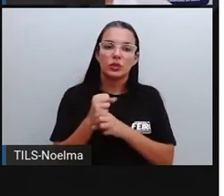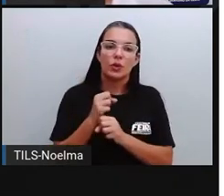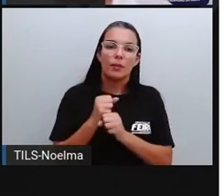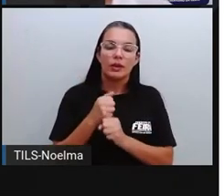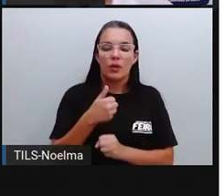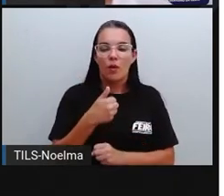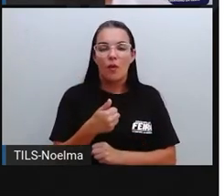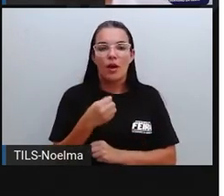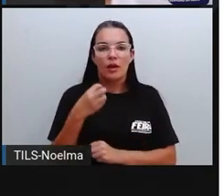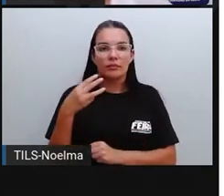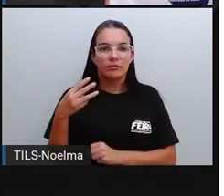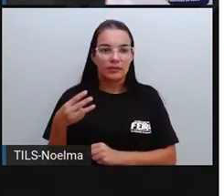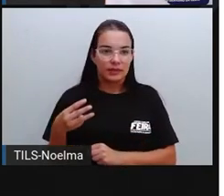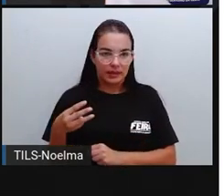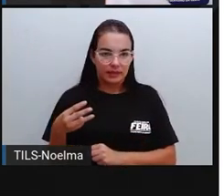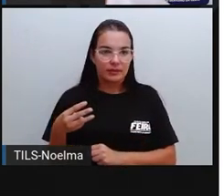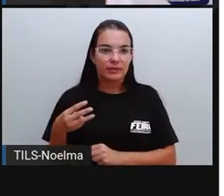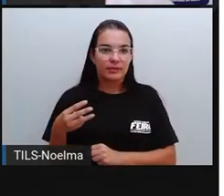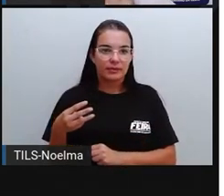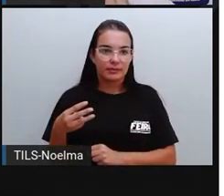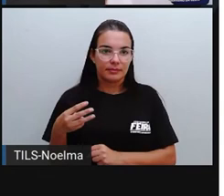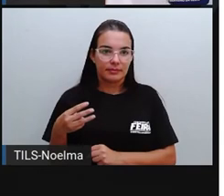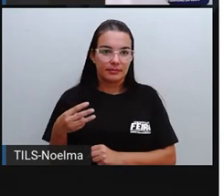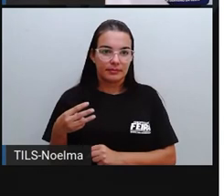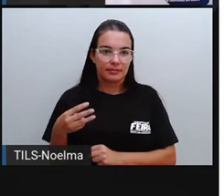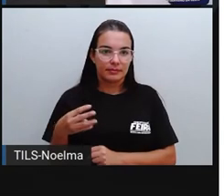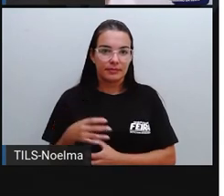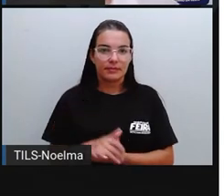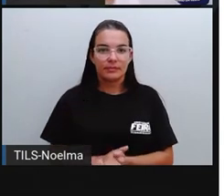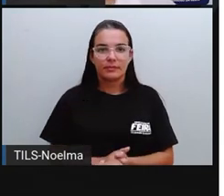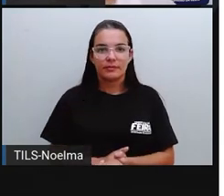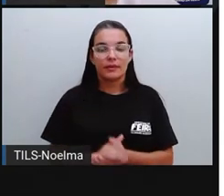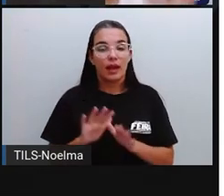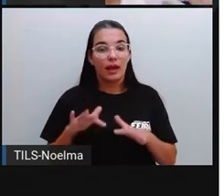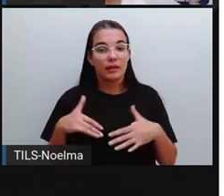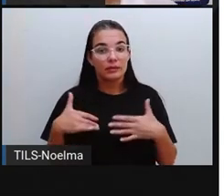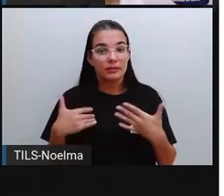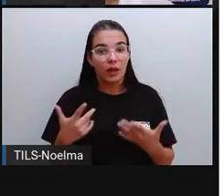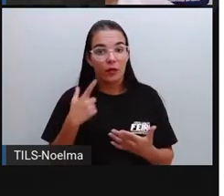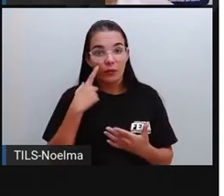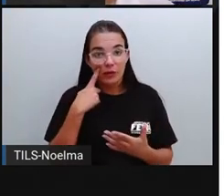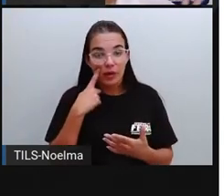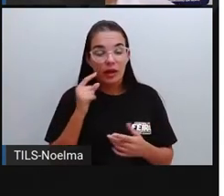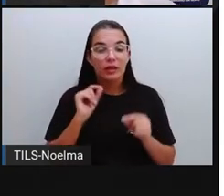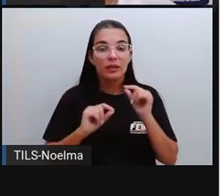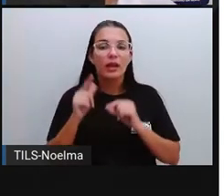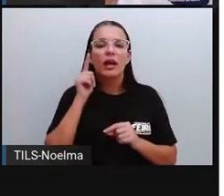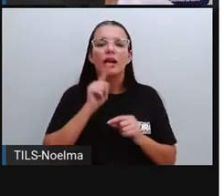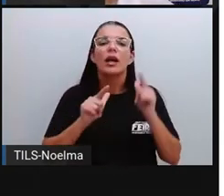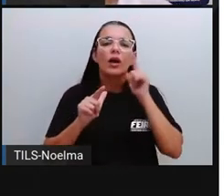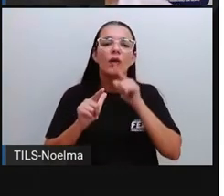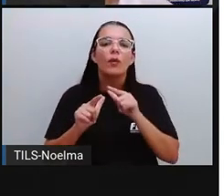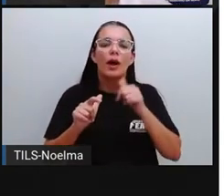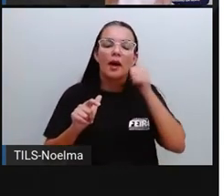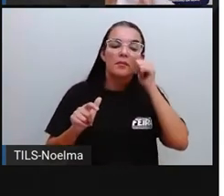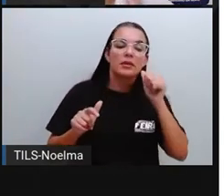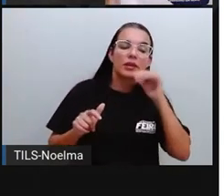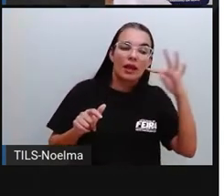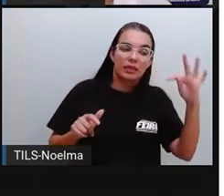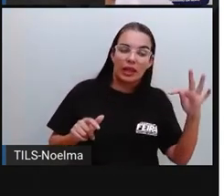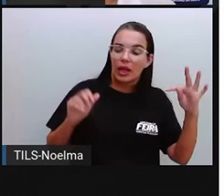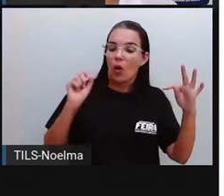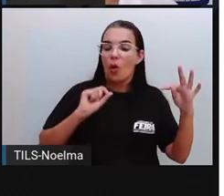Então, 12 mais 1 é igual a 13. Então, nessa rodada aí, quem ganhou foi Tatiana